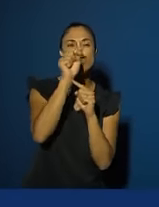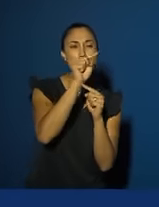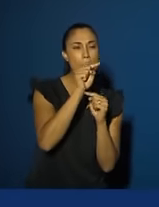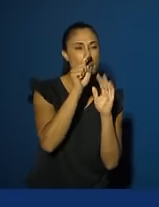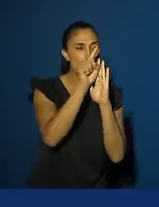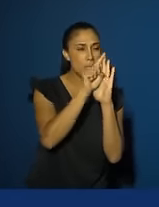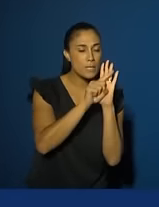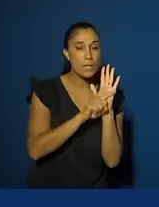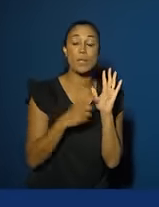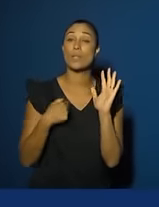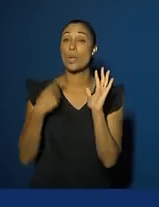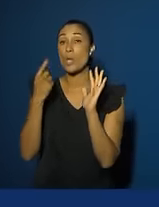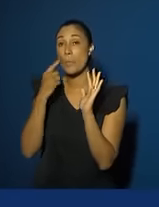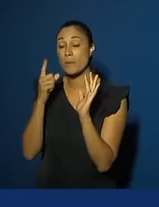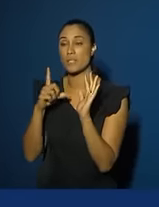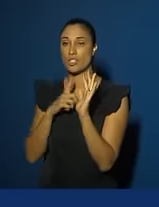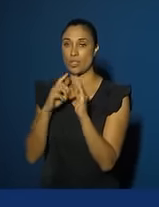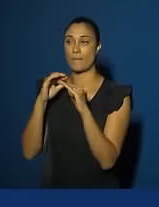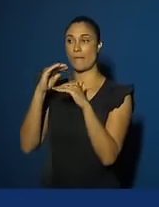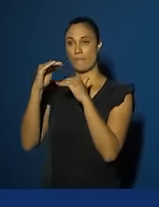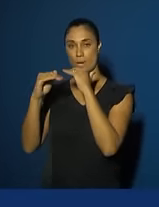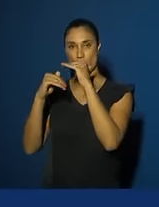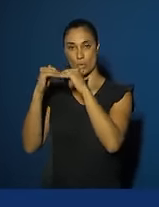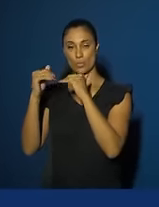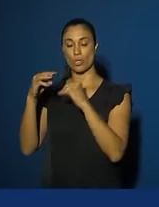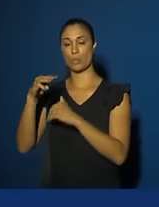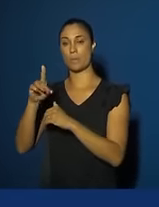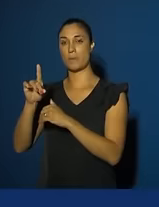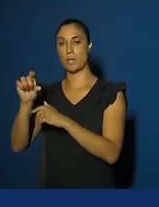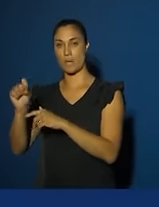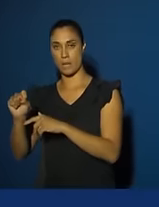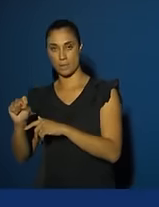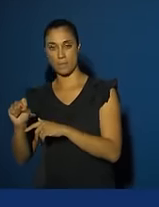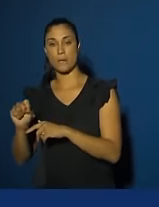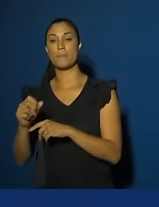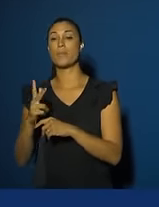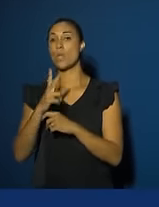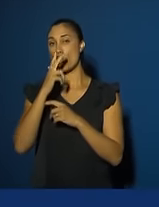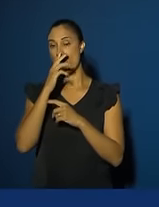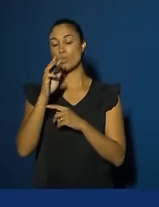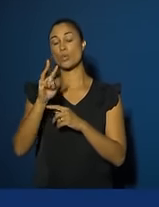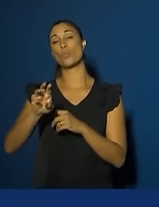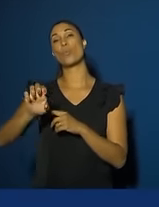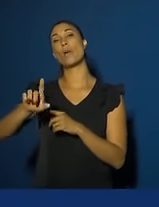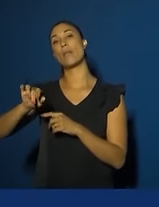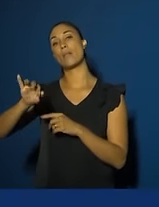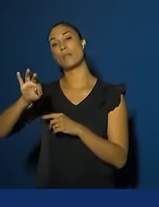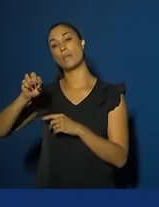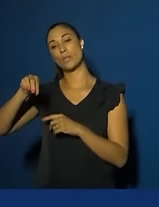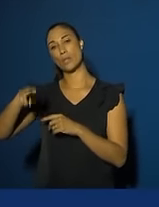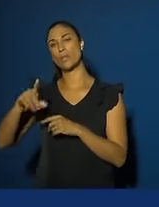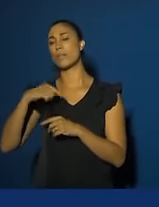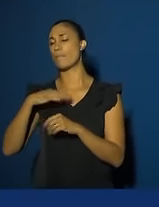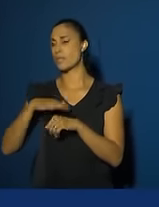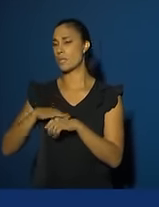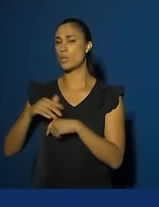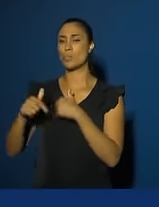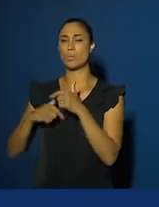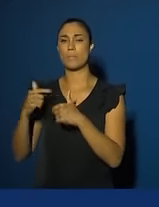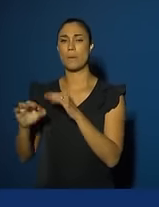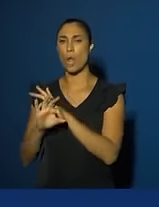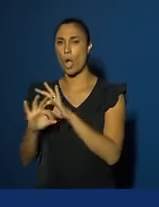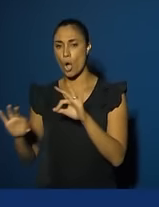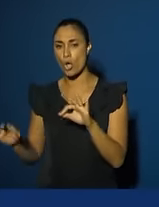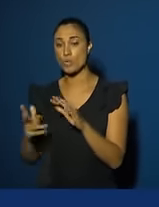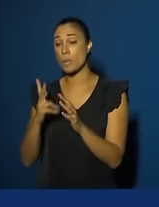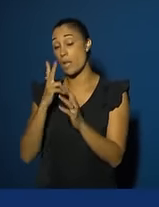que nós tivemos avanços no MDS Eu acho que o Wellington tá fazendo um trabalho muito interessante Aliás a